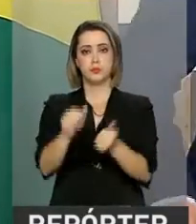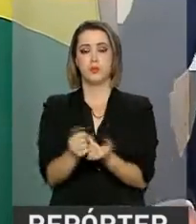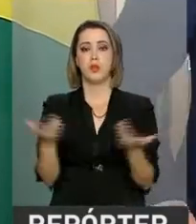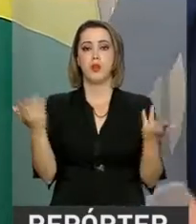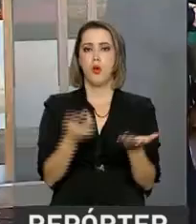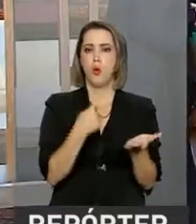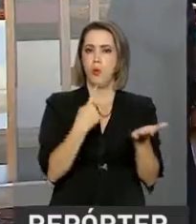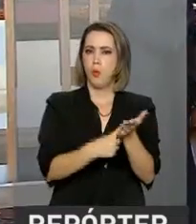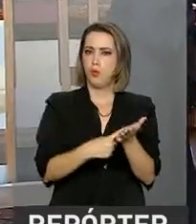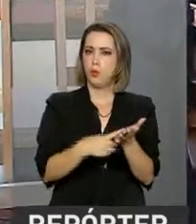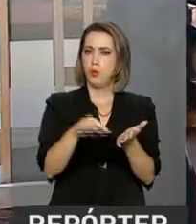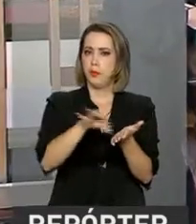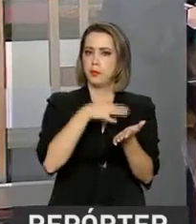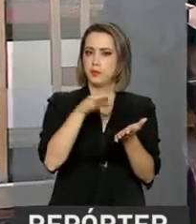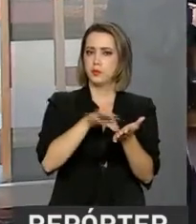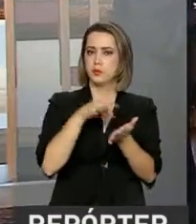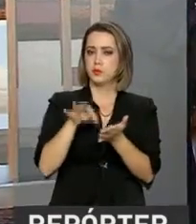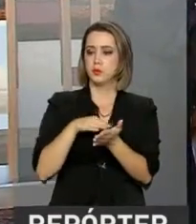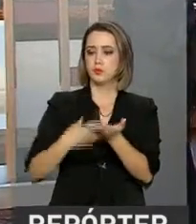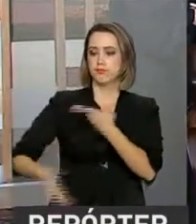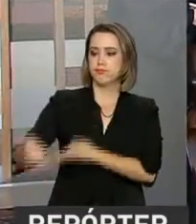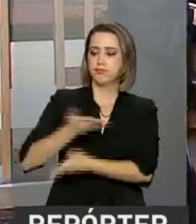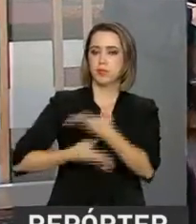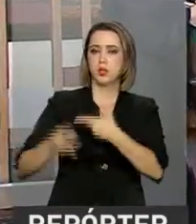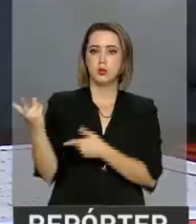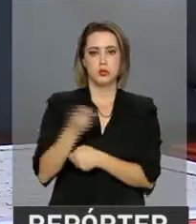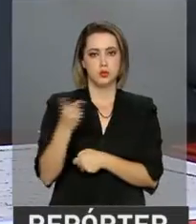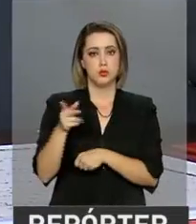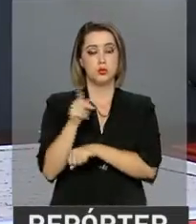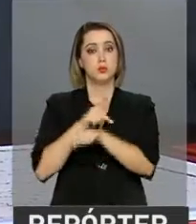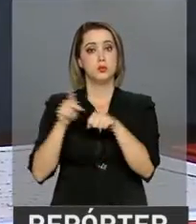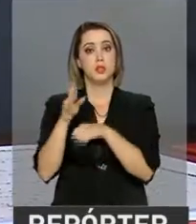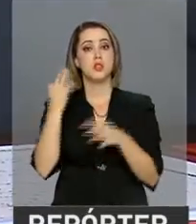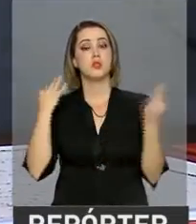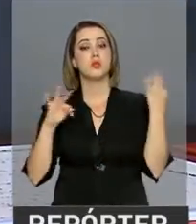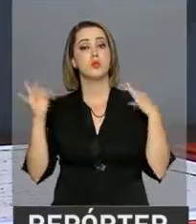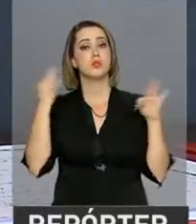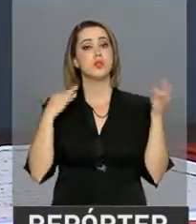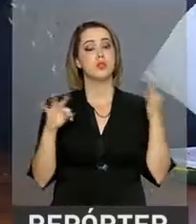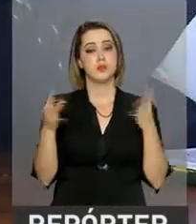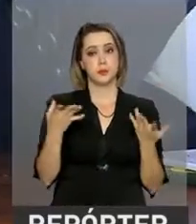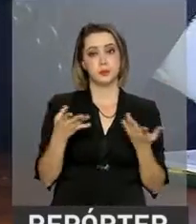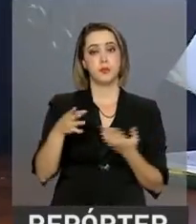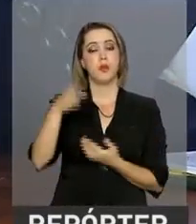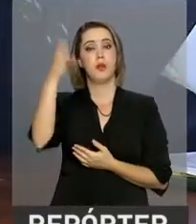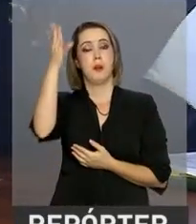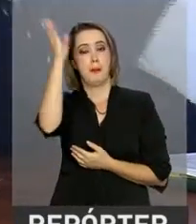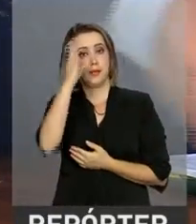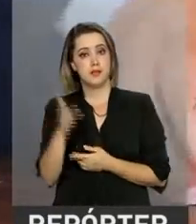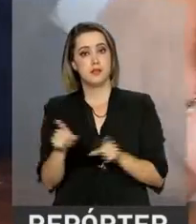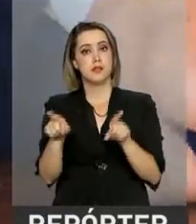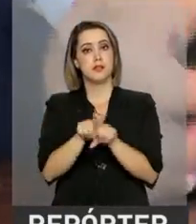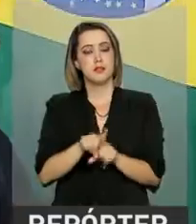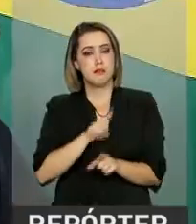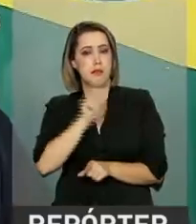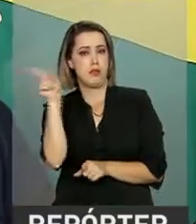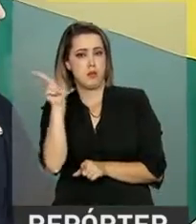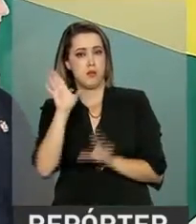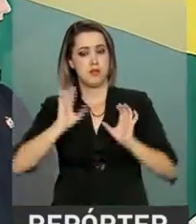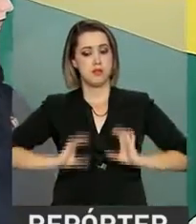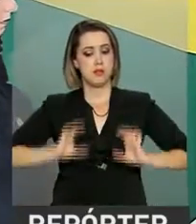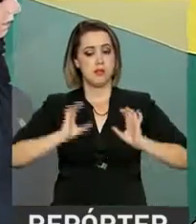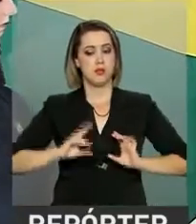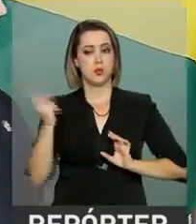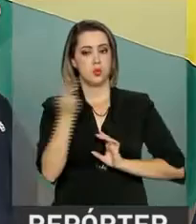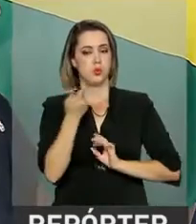que deve impulsionar o turismo entre os dois países brasileiros e cidadãos dos emirados árabes unidos não vão